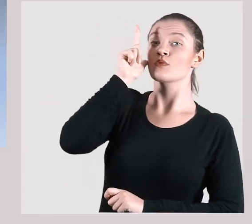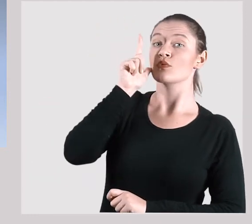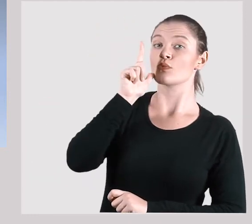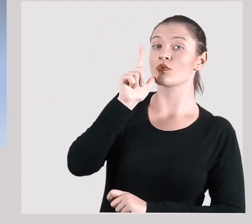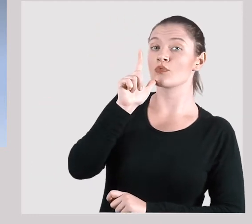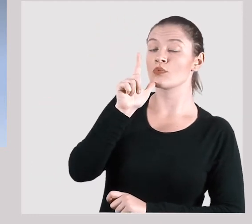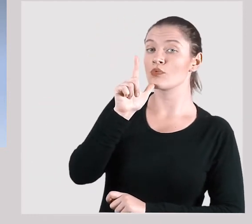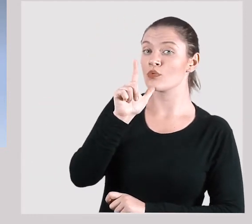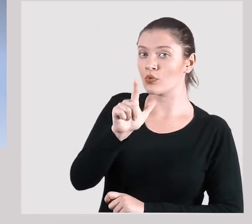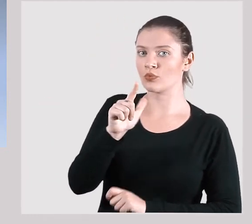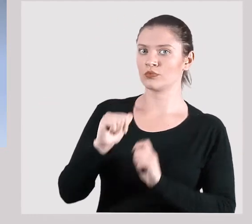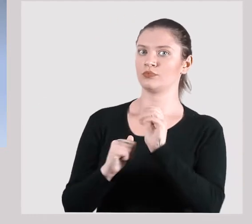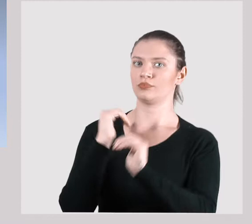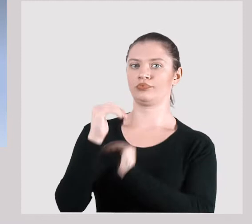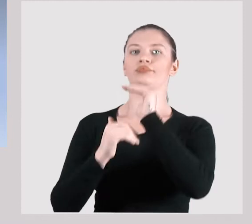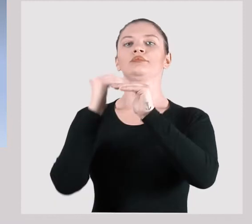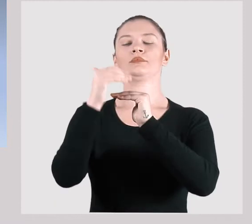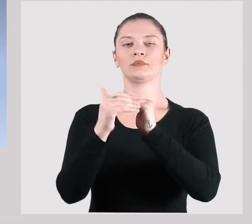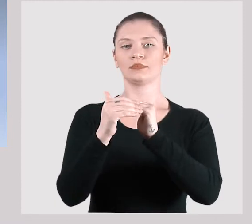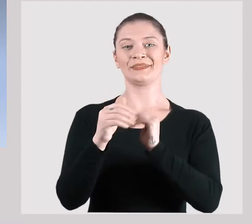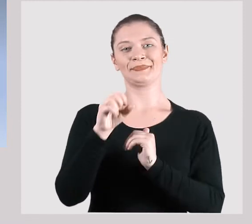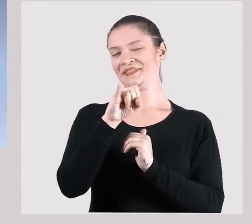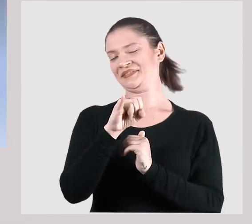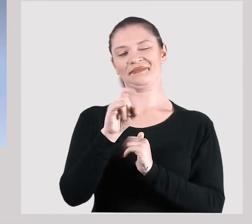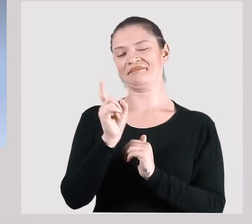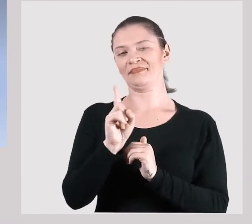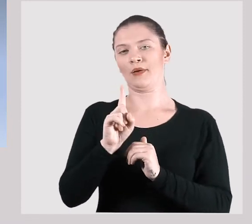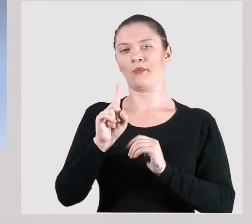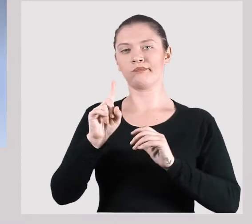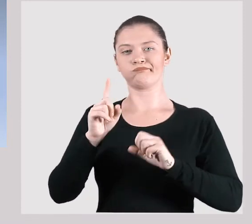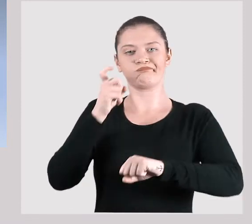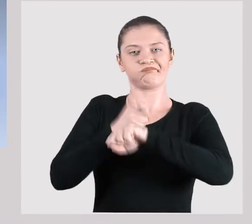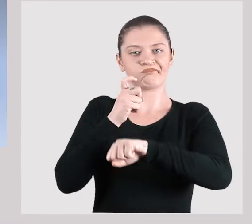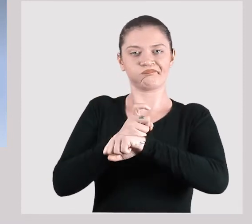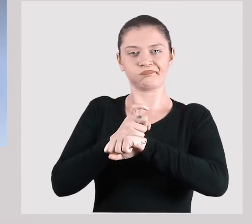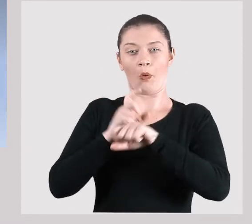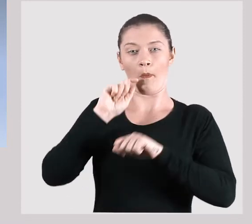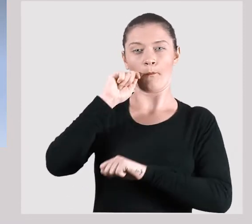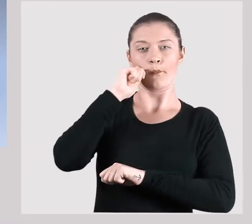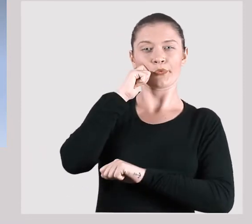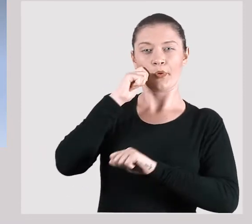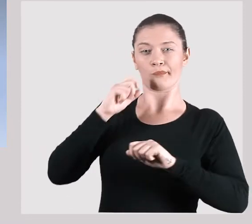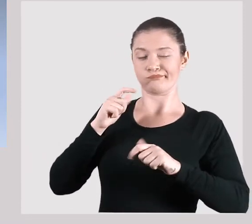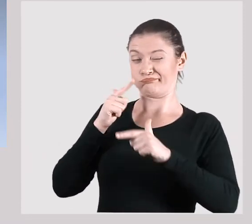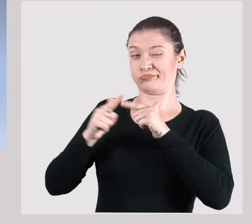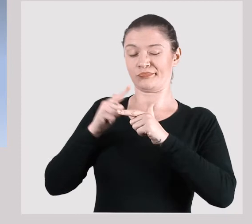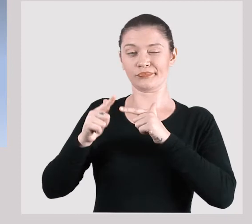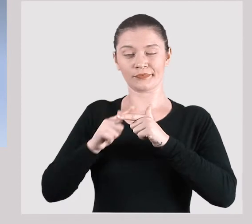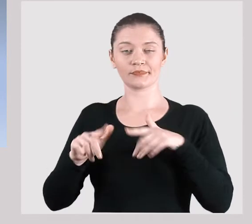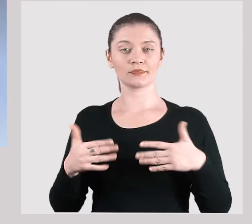se vingar, como se diz. Senão ele necrosa e perde aquele neofalo.